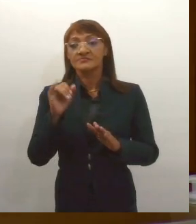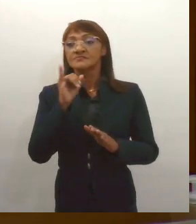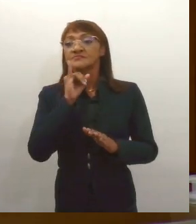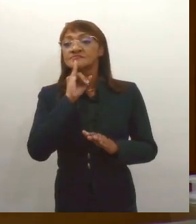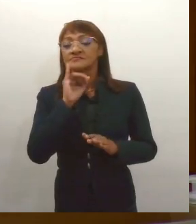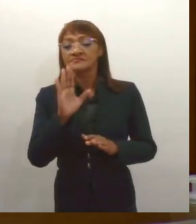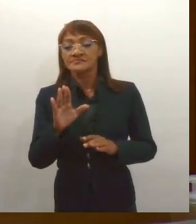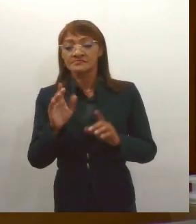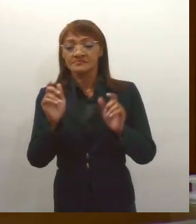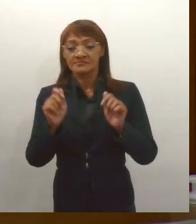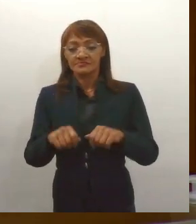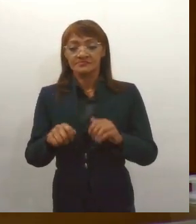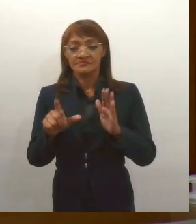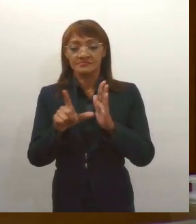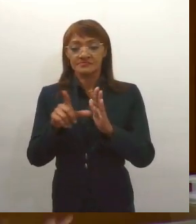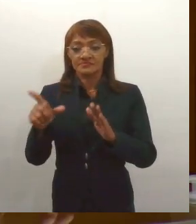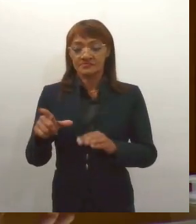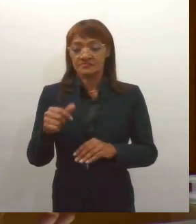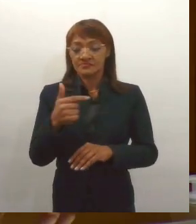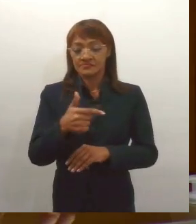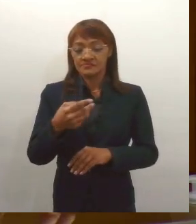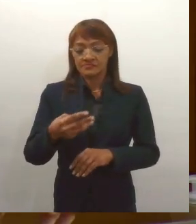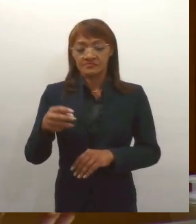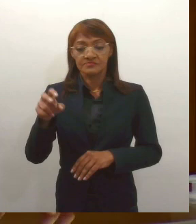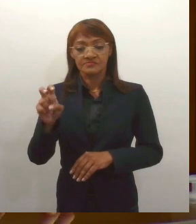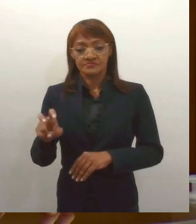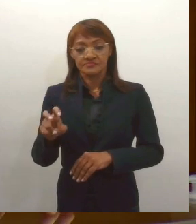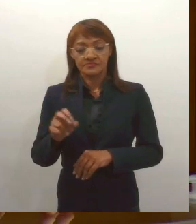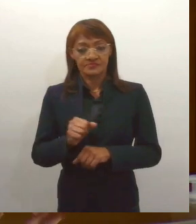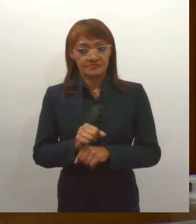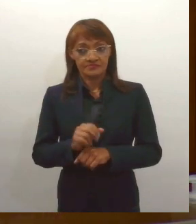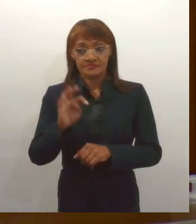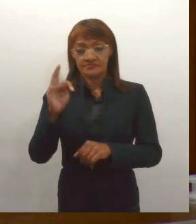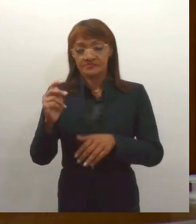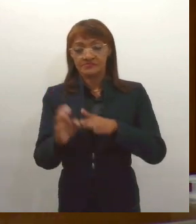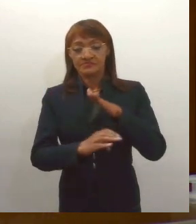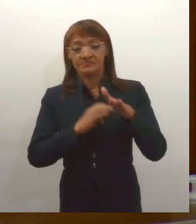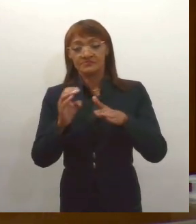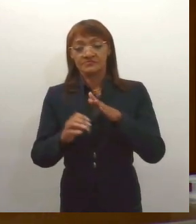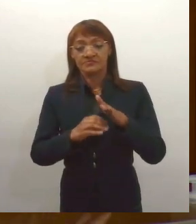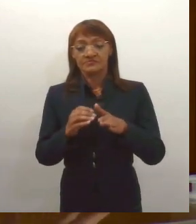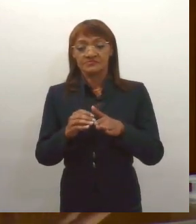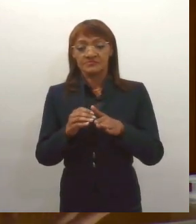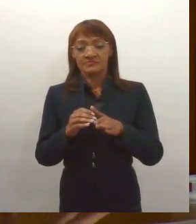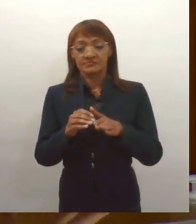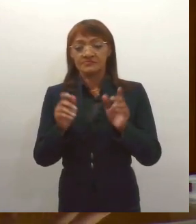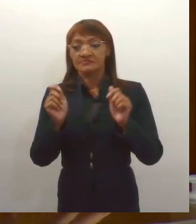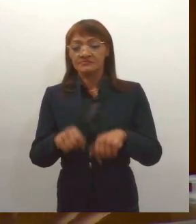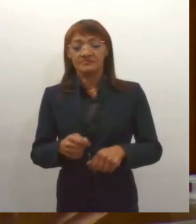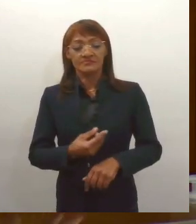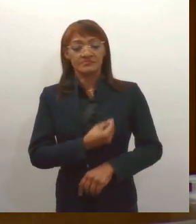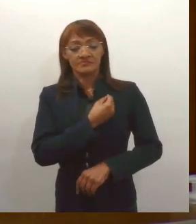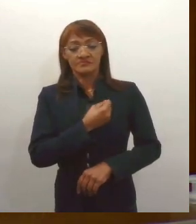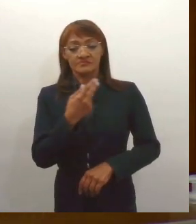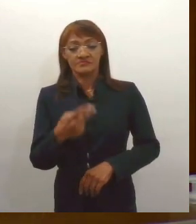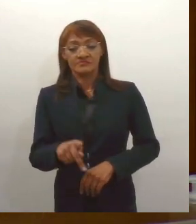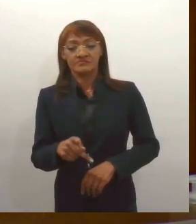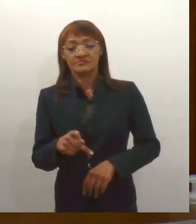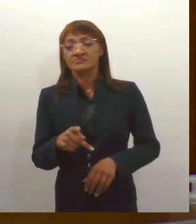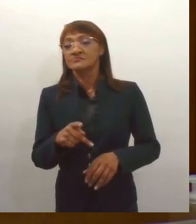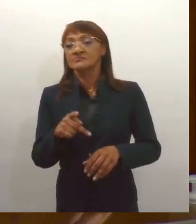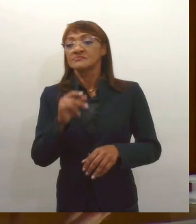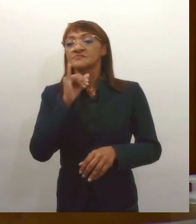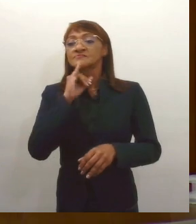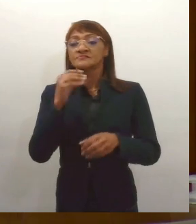aeródromo e as empras vierem se instalar em Itabaiana para poder fazer a distribuição logística para todo o Nordeste Então são